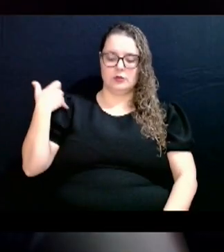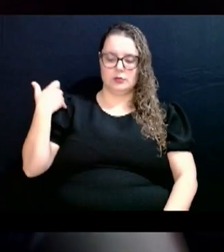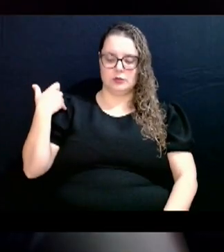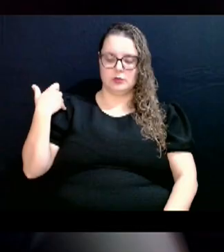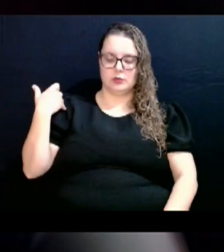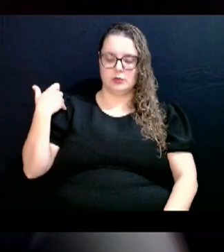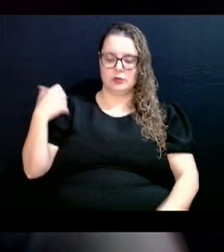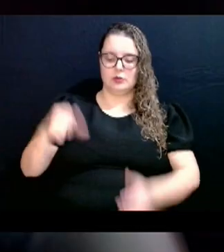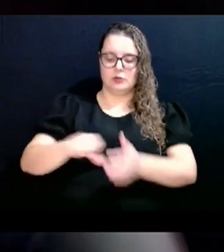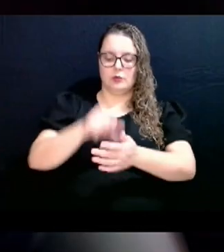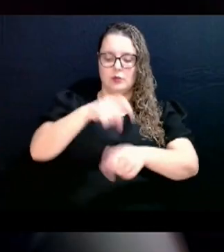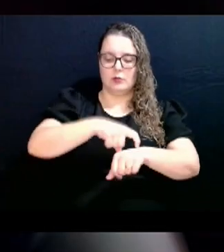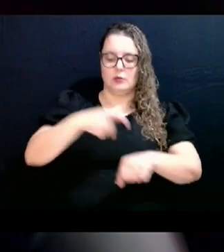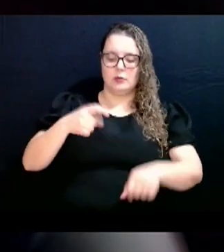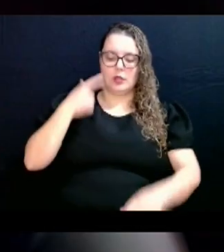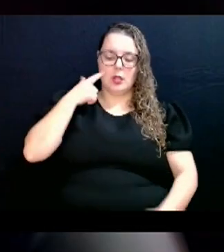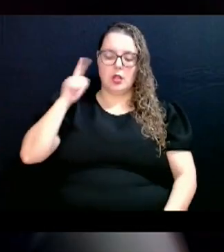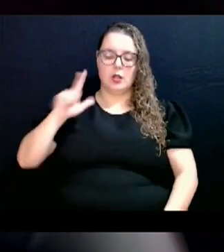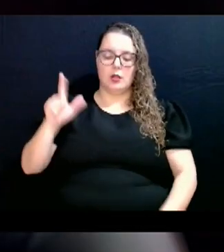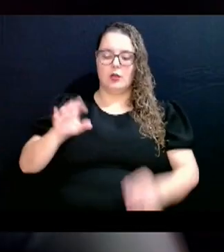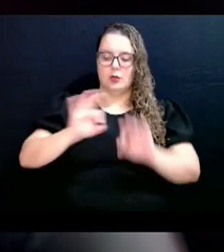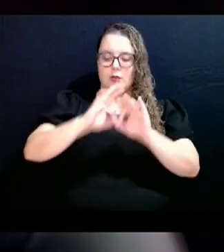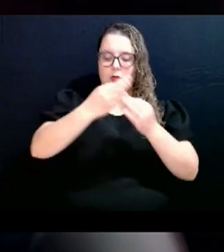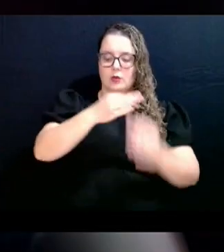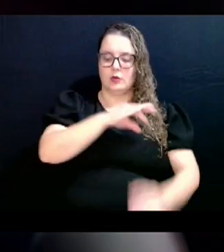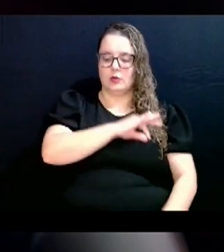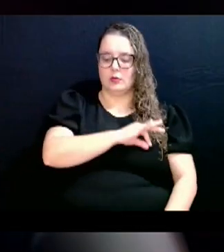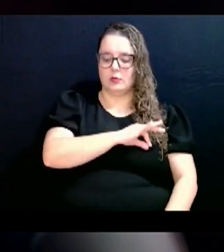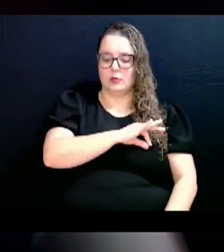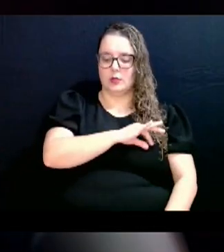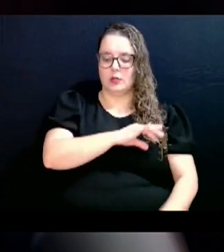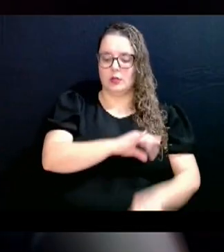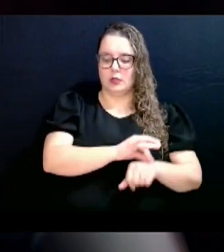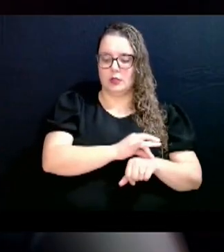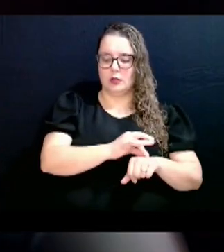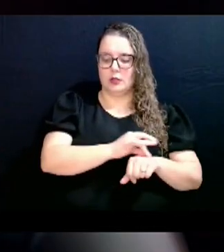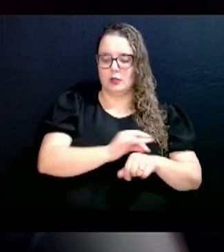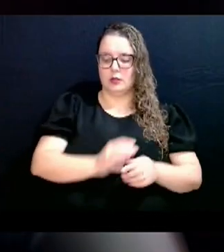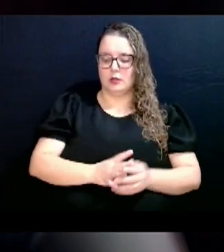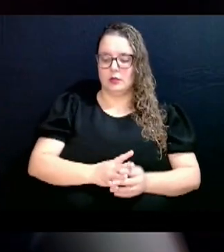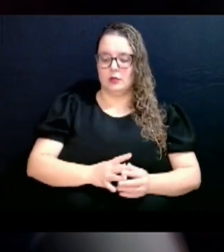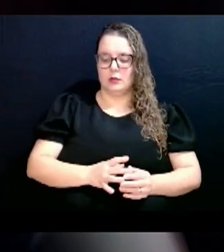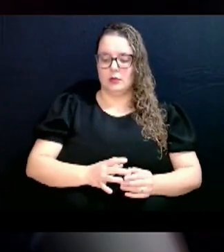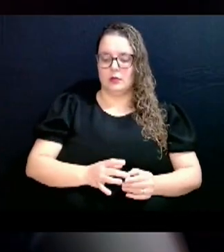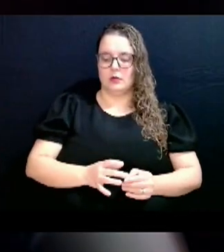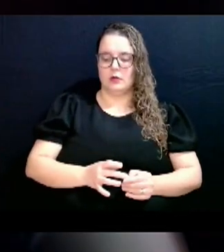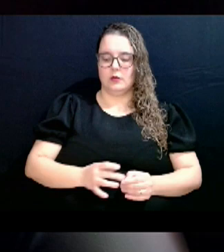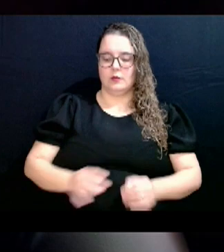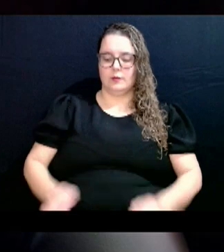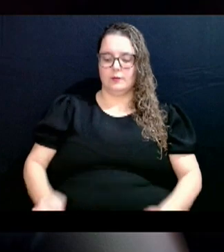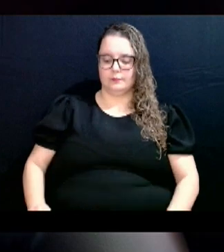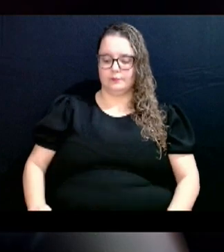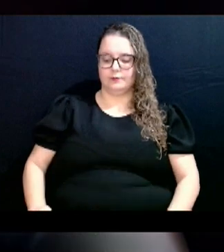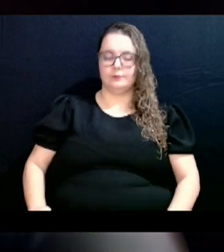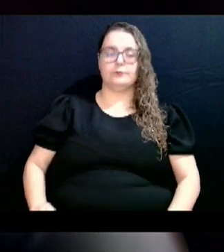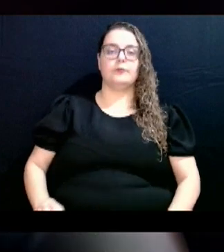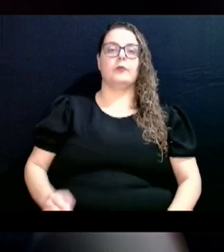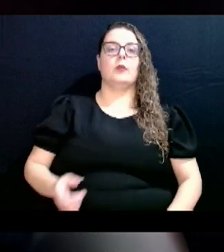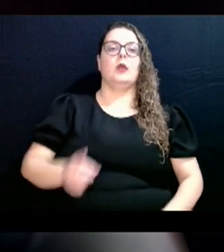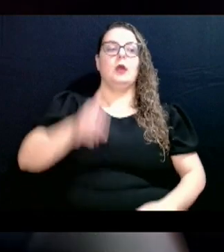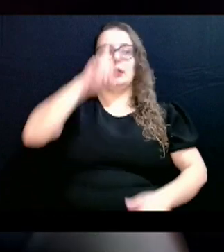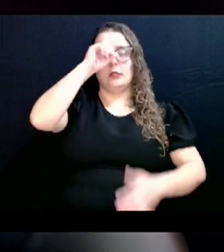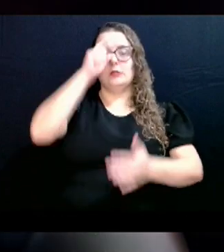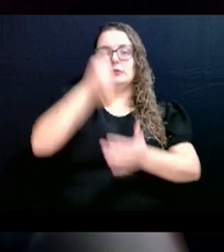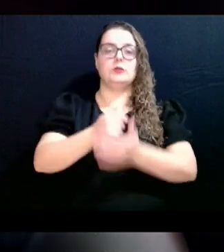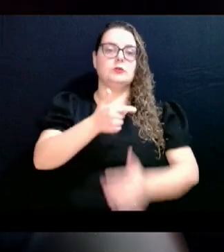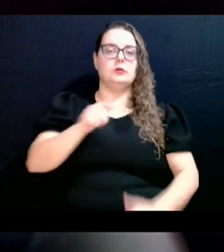momento, claro, a família está em luto, se une e decidiram, sem homologação judicial, de que